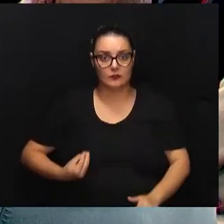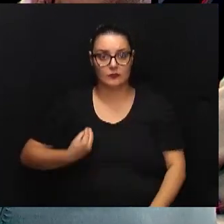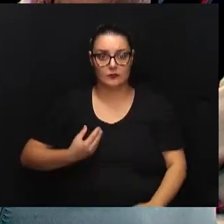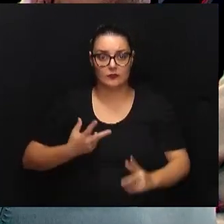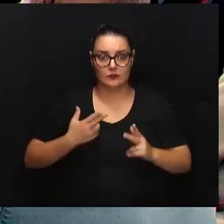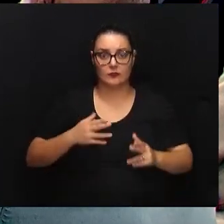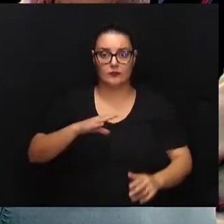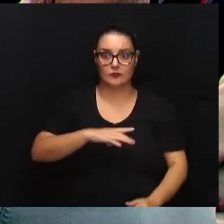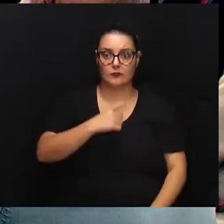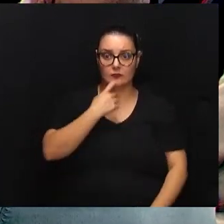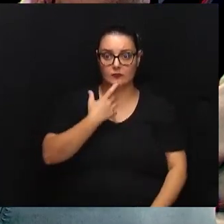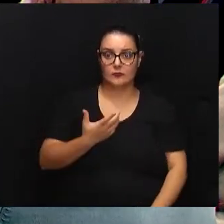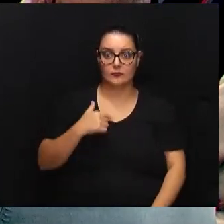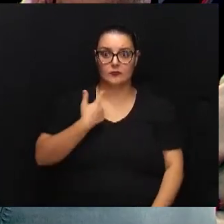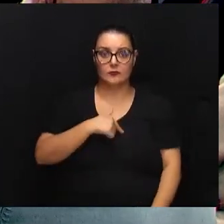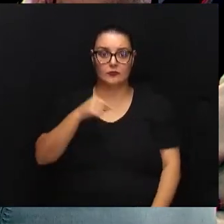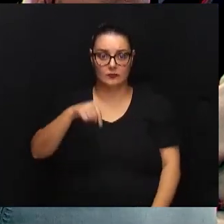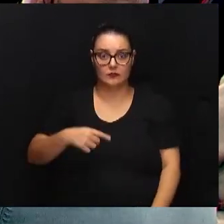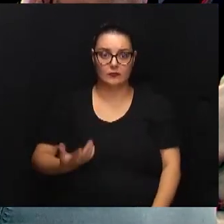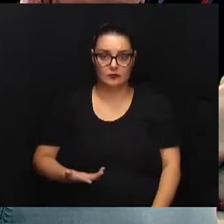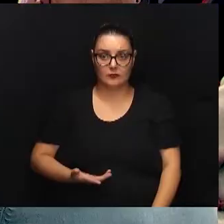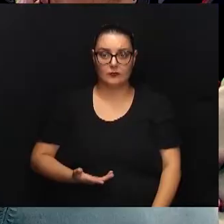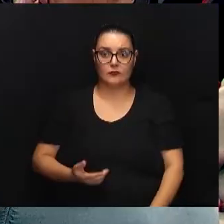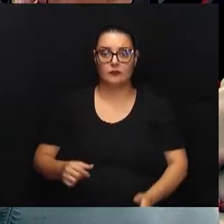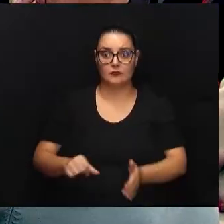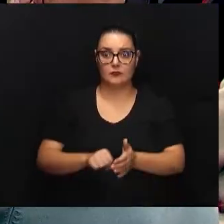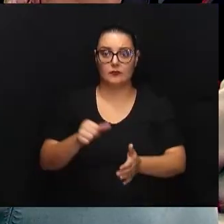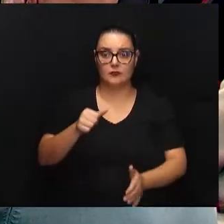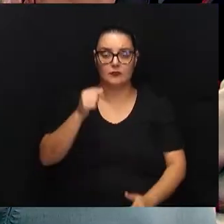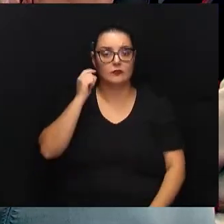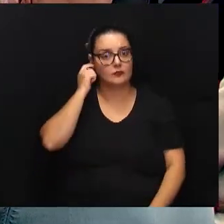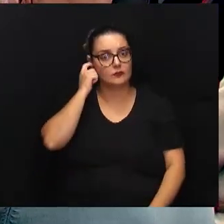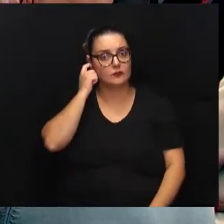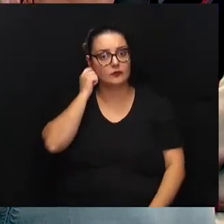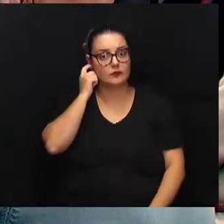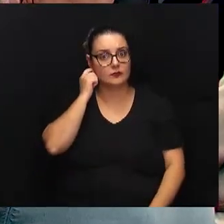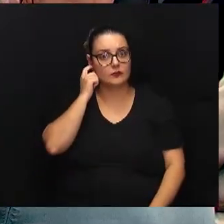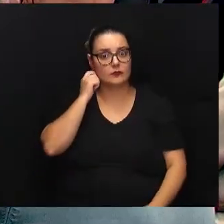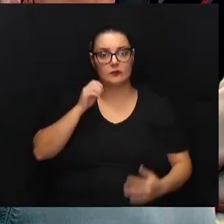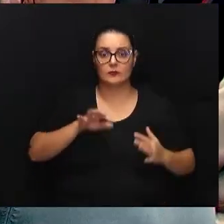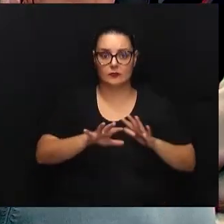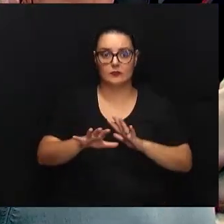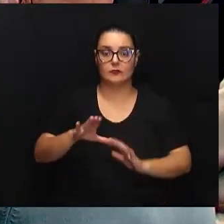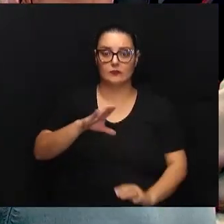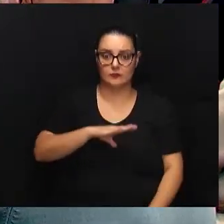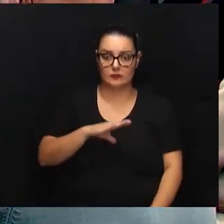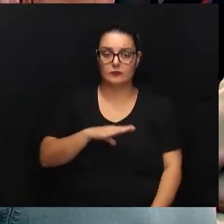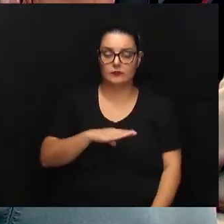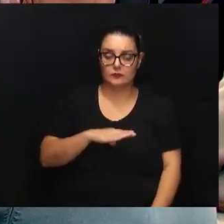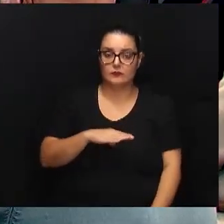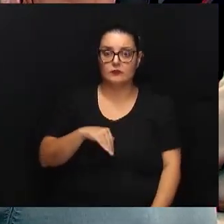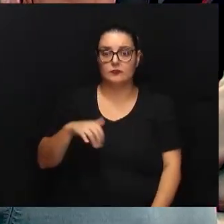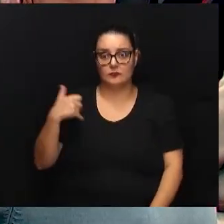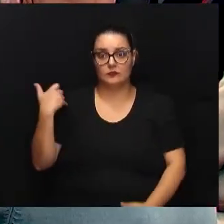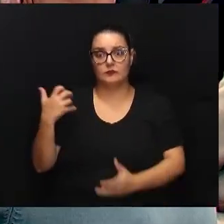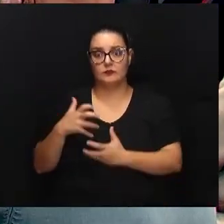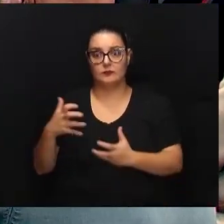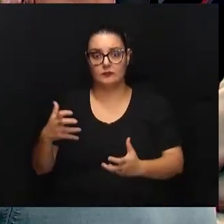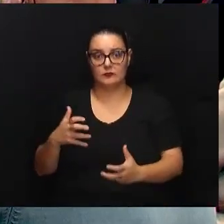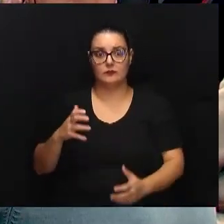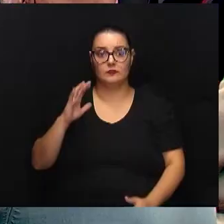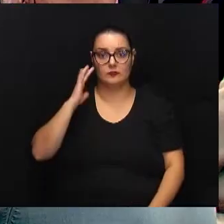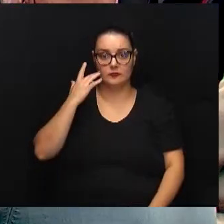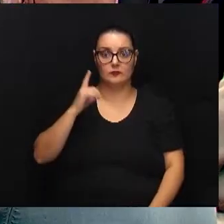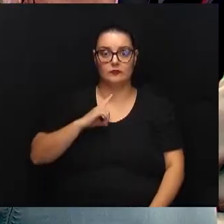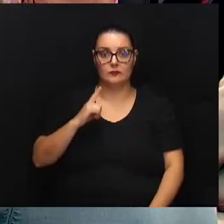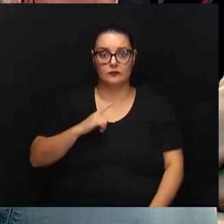o direito à vida. Como Campinas, né, nós somos aqui a primeira parada da região da cidade, é